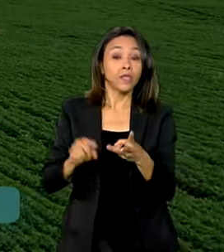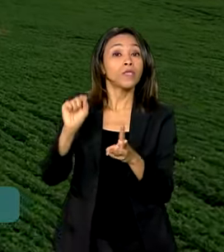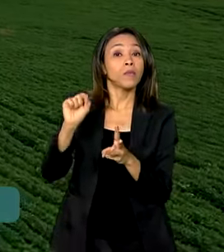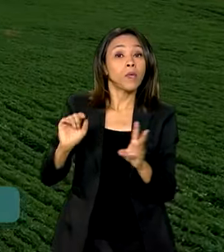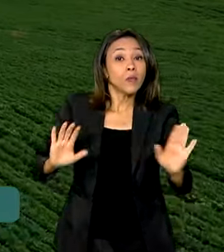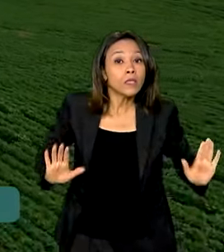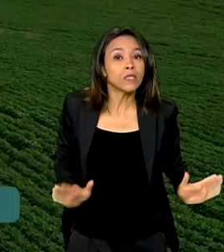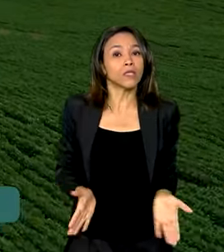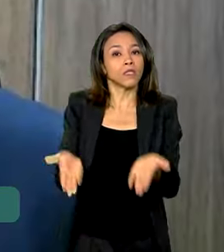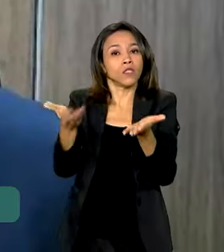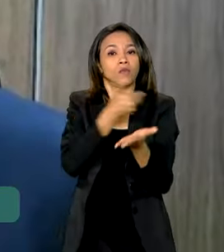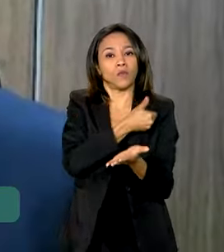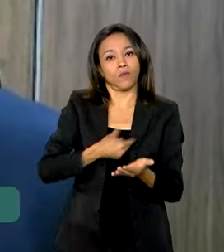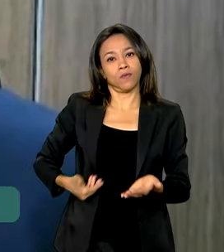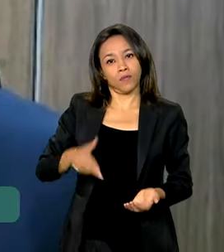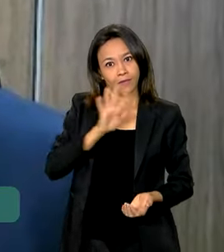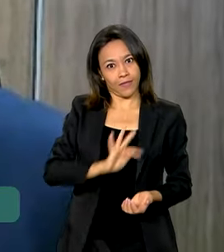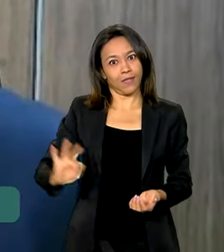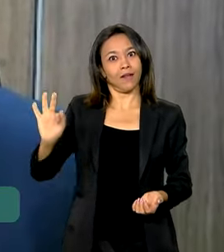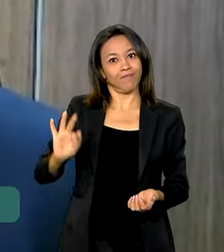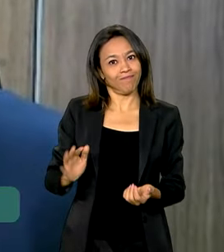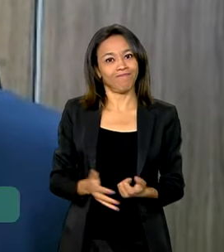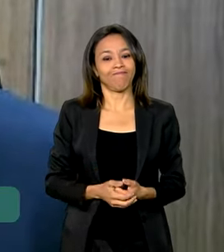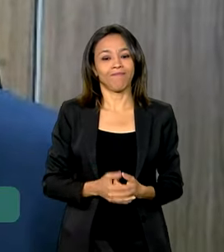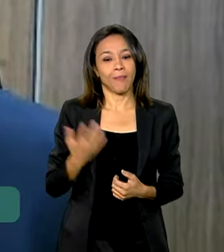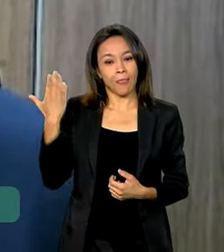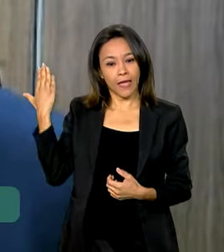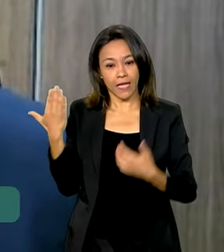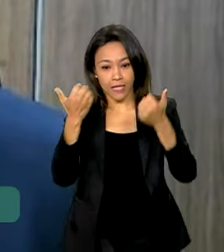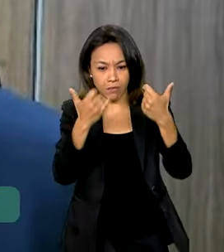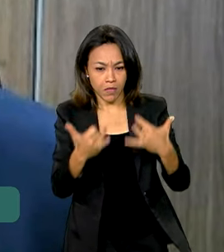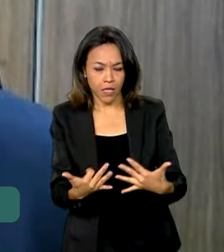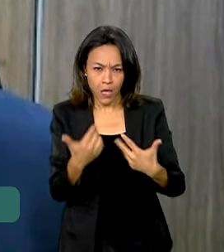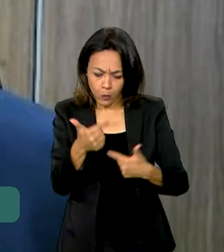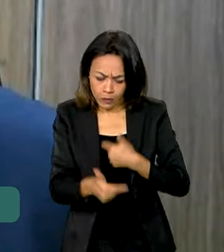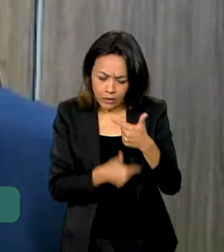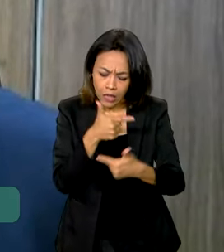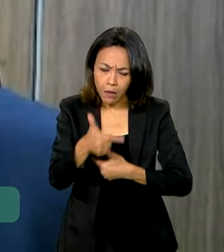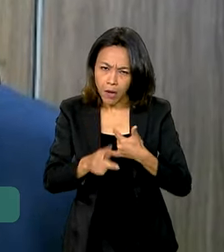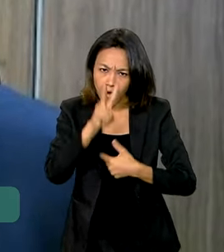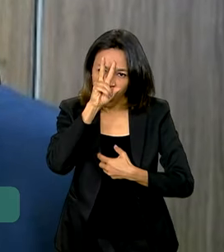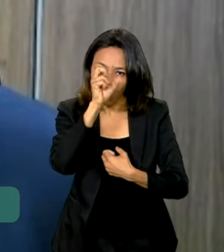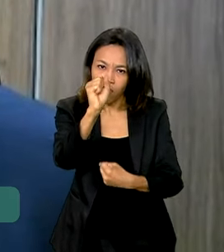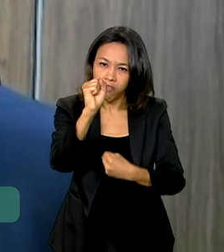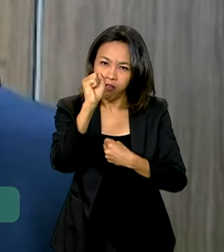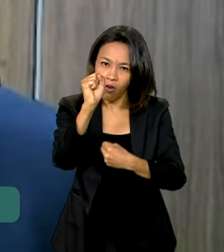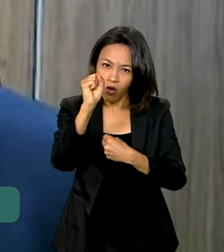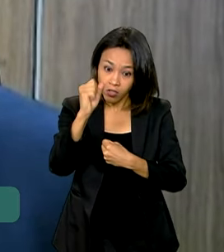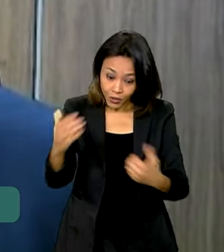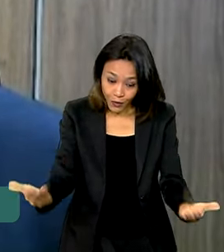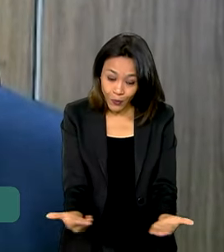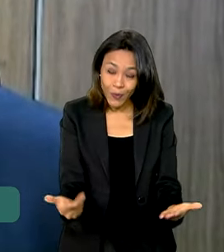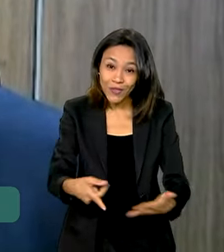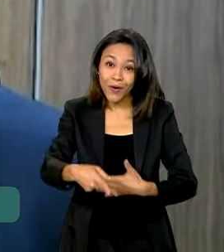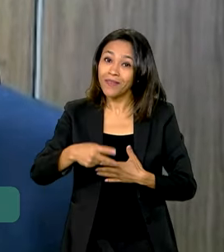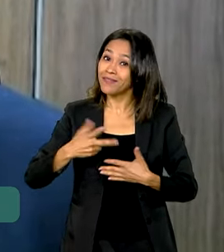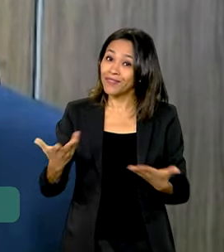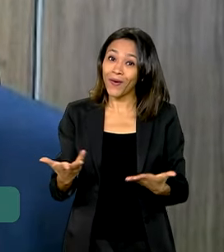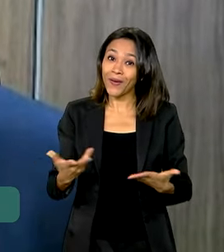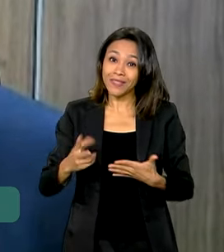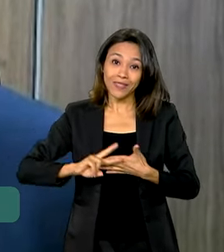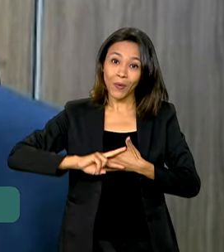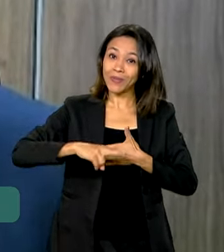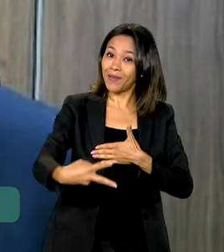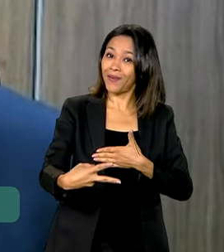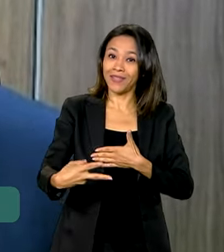incentivo do governo federal. É um trabalho muito forte, muito intenso, né, e que estamos colhendo frutos, né, abrindo mercado